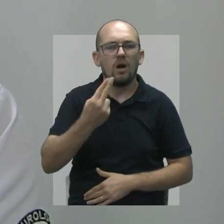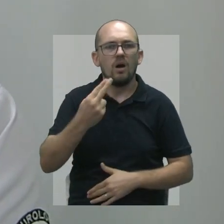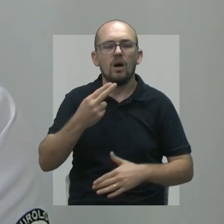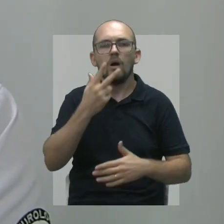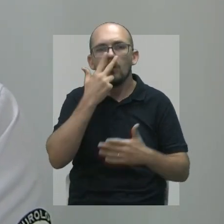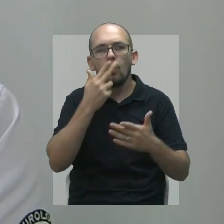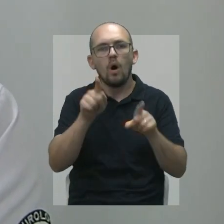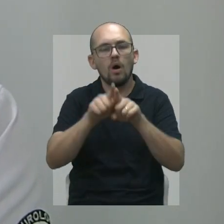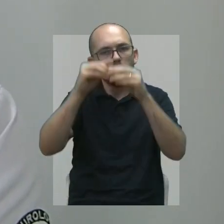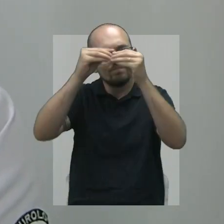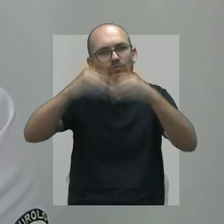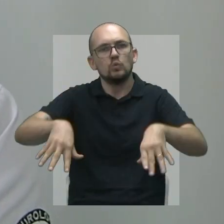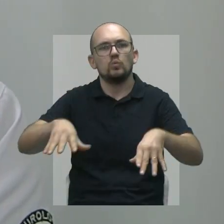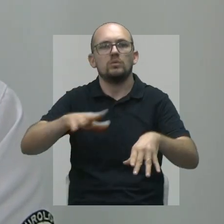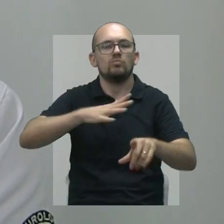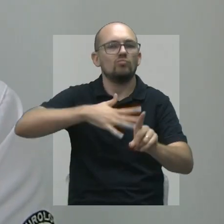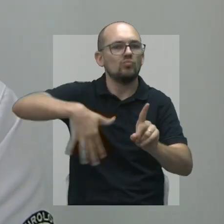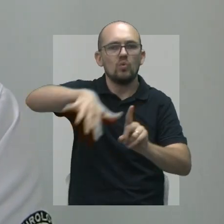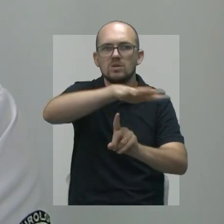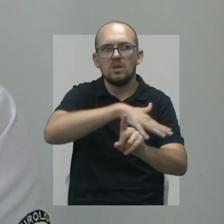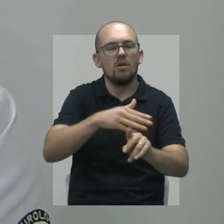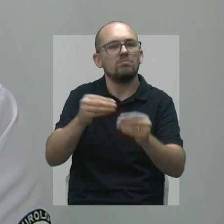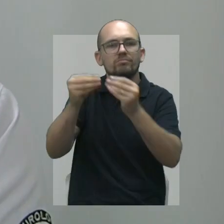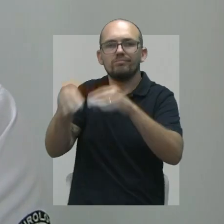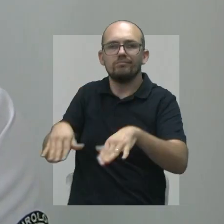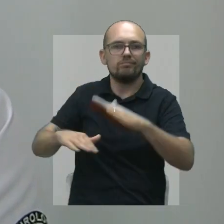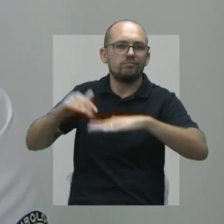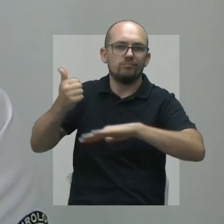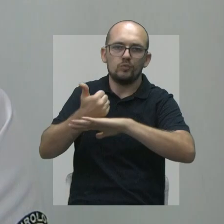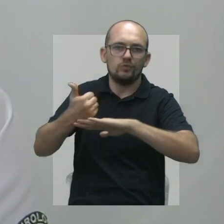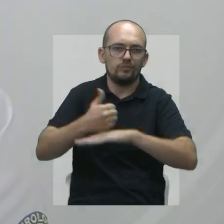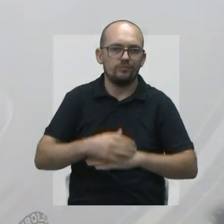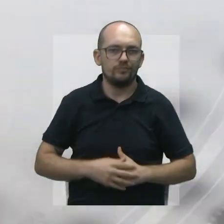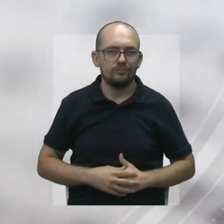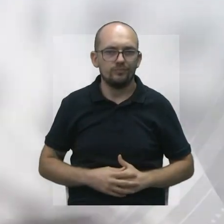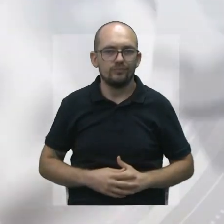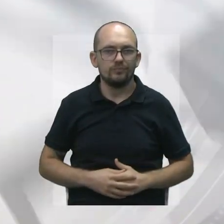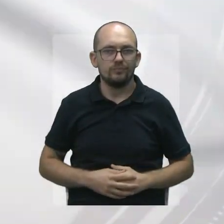sérios prejuízos sociais, profissionais, entre outros.